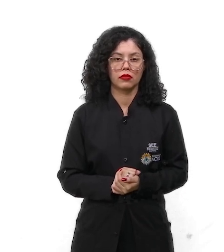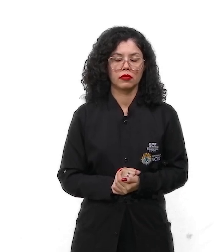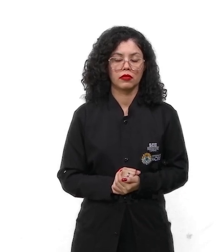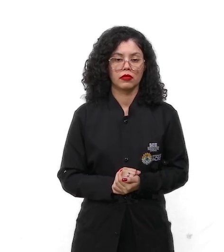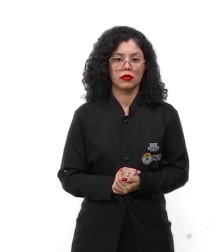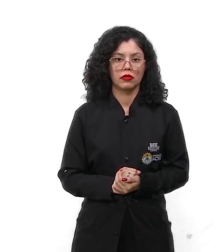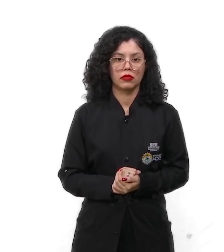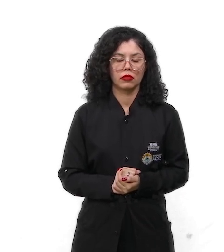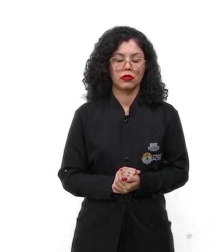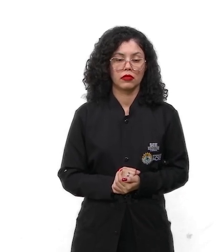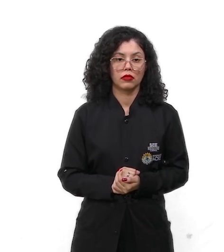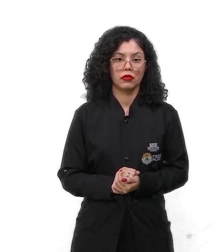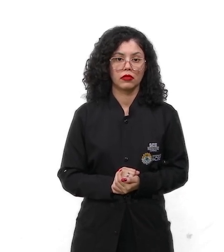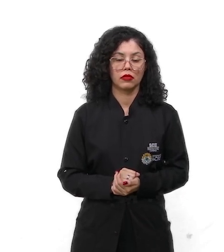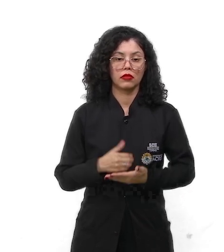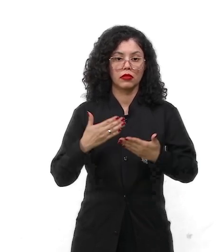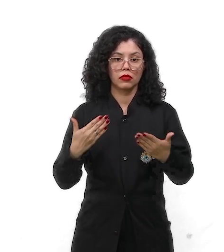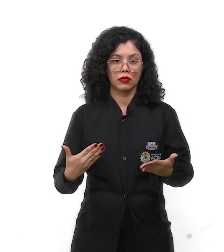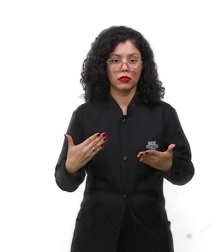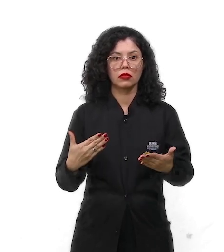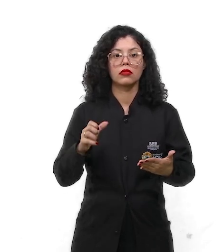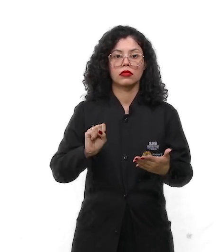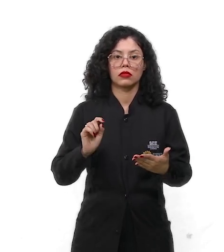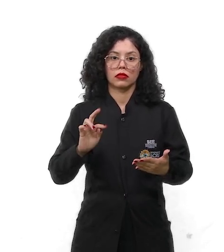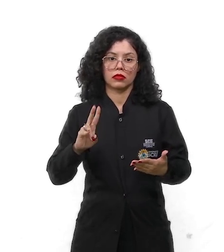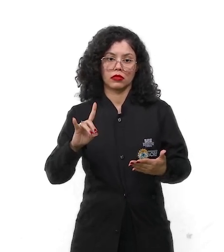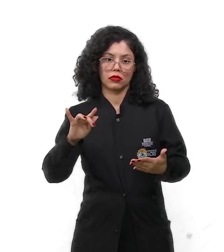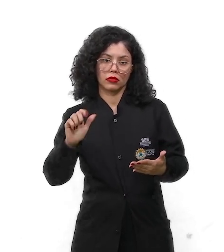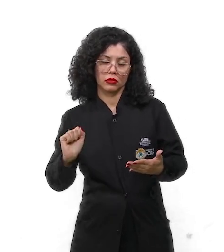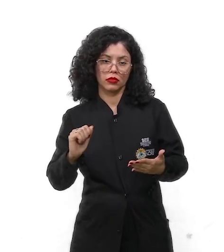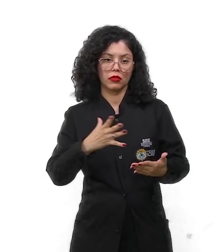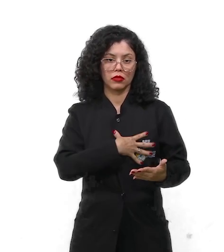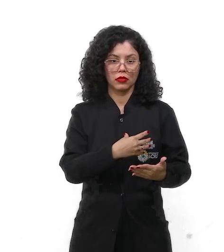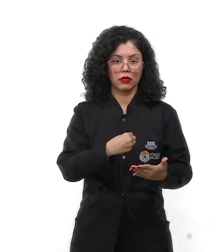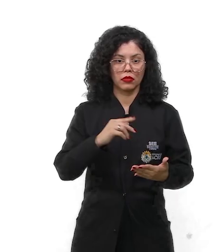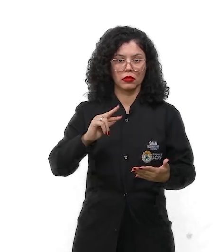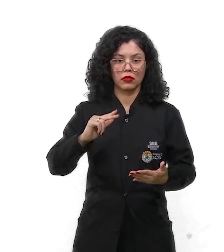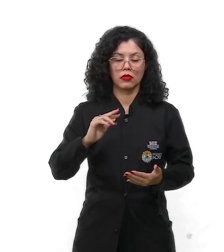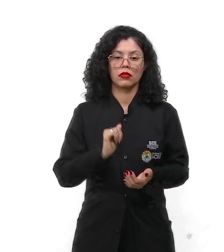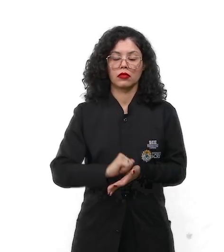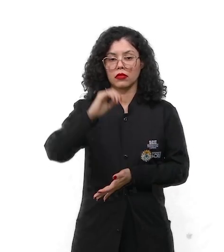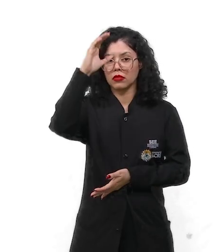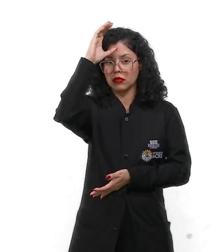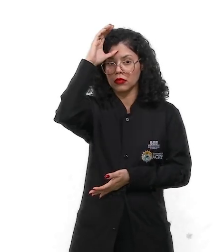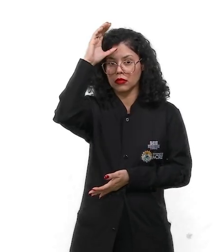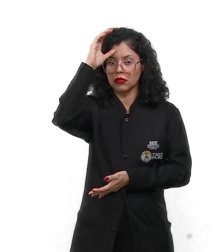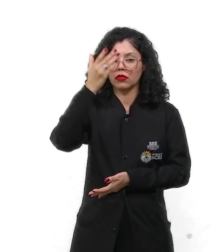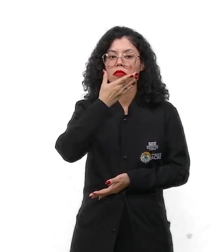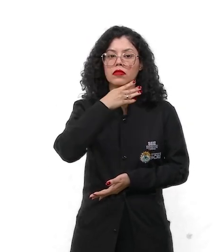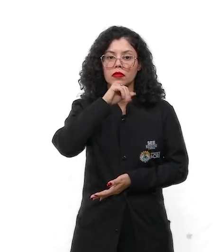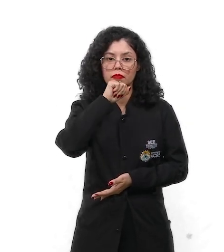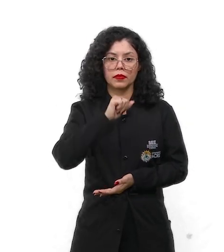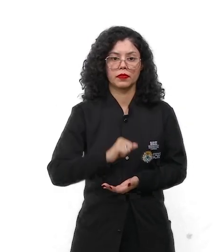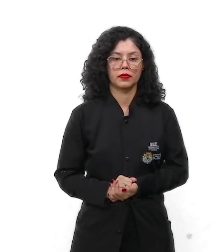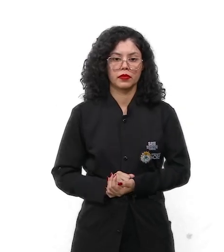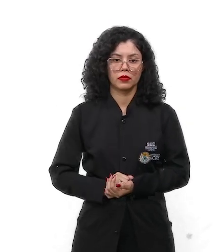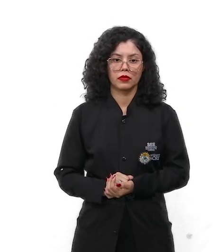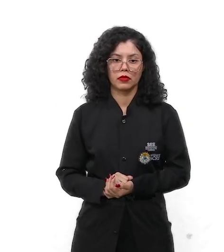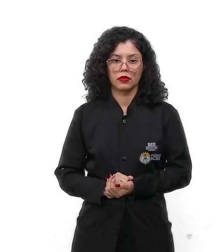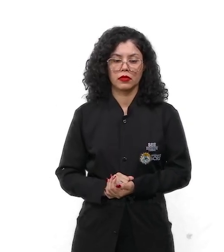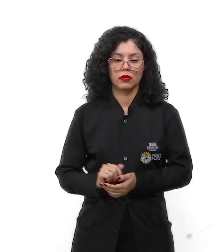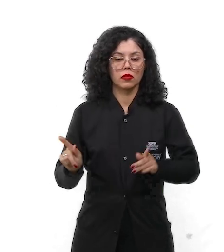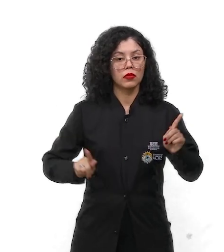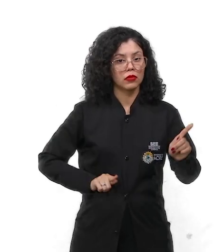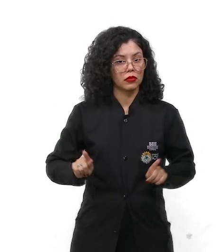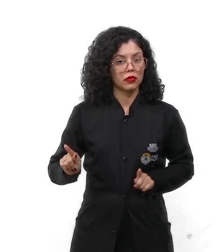Tá a sobrinha, filha de um irmão. Tá a tia, irmã do seu pai. Tá o